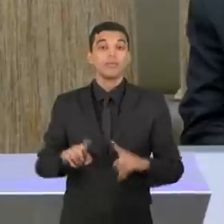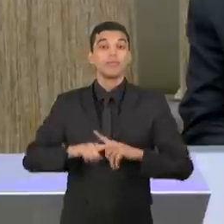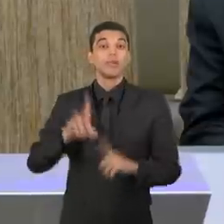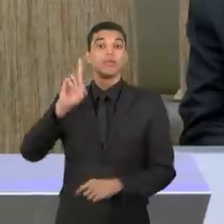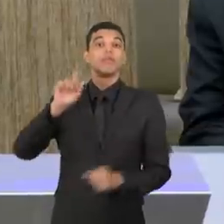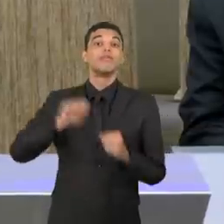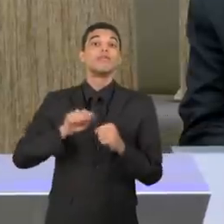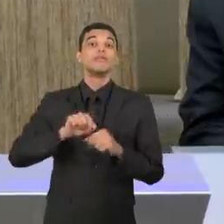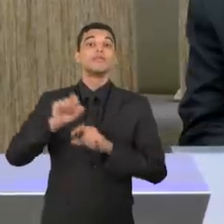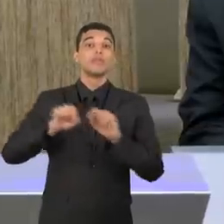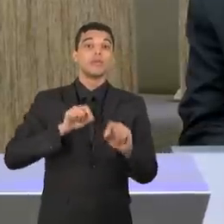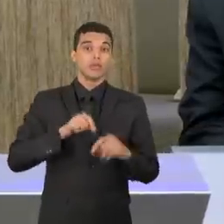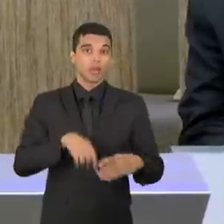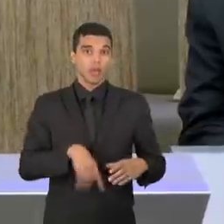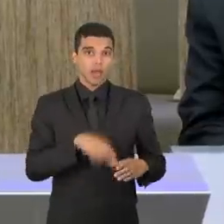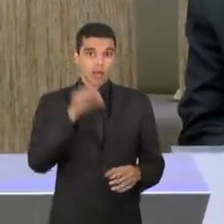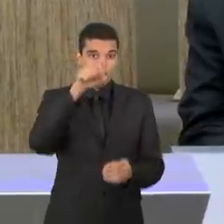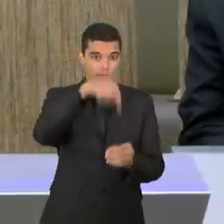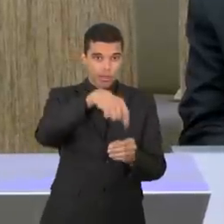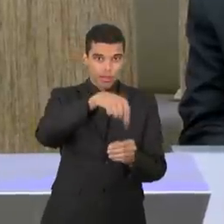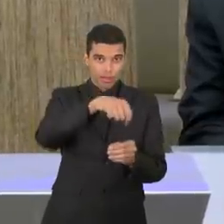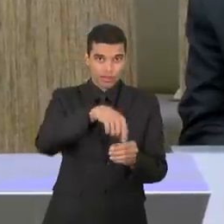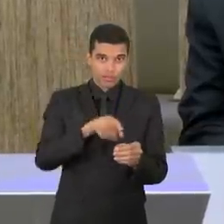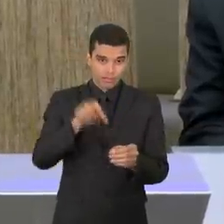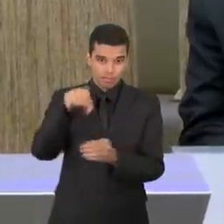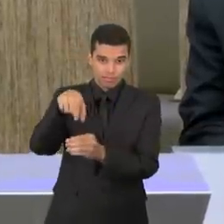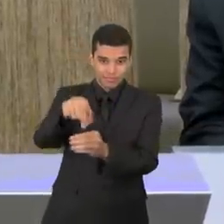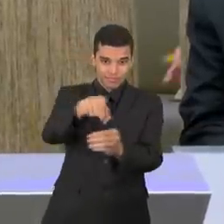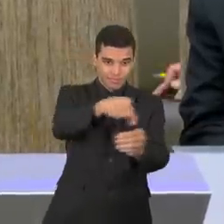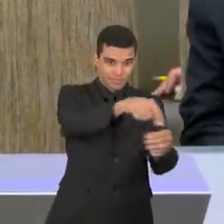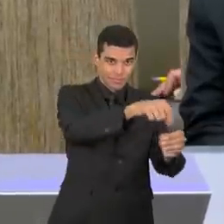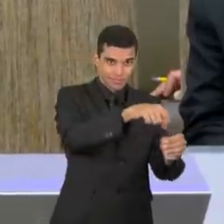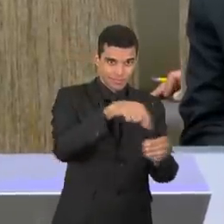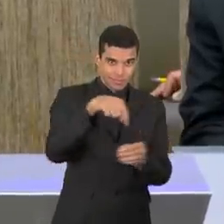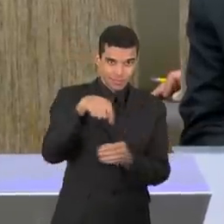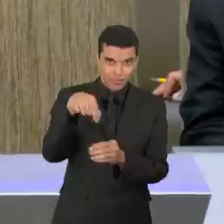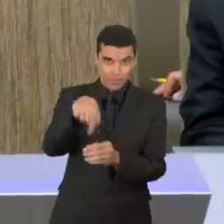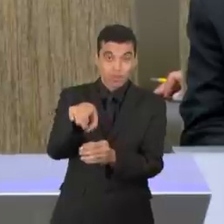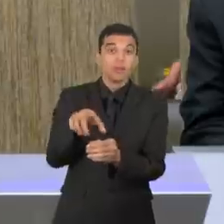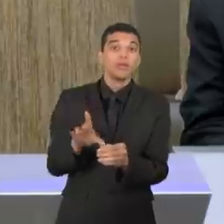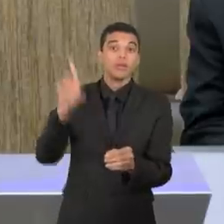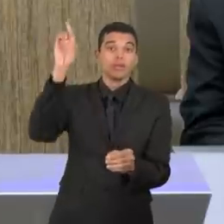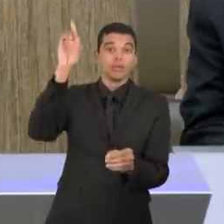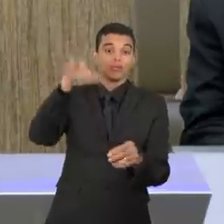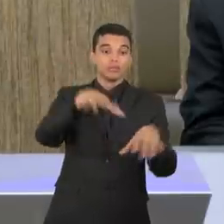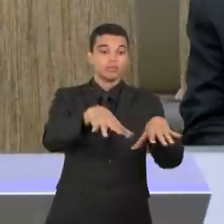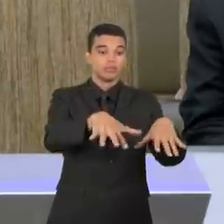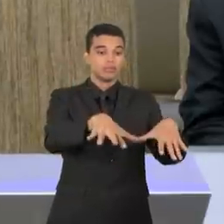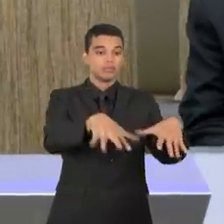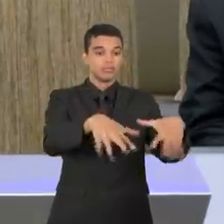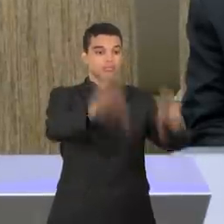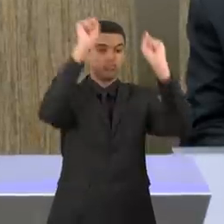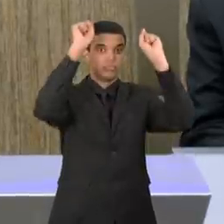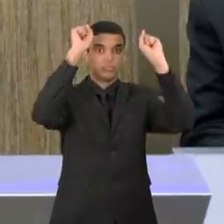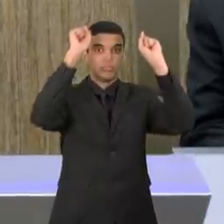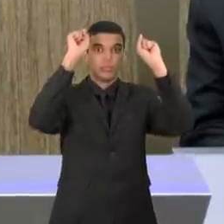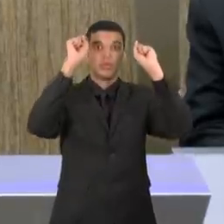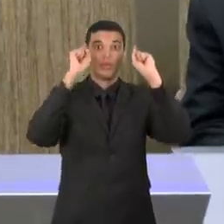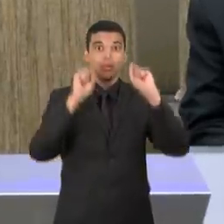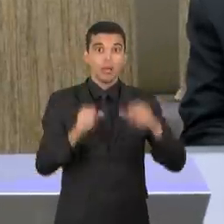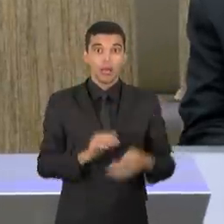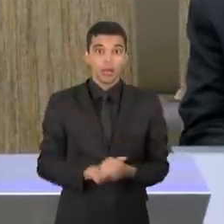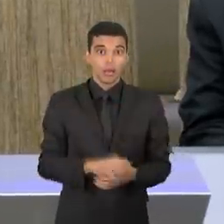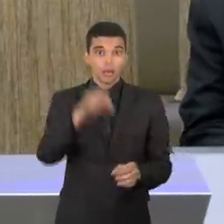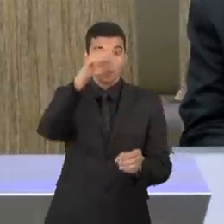apodreceu debaixo dos seus torrões, e os celeiros foram assolados, e os armazéns derribados, porque